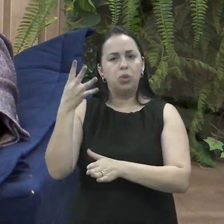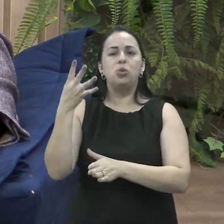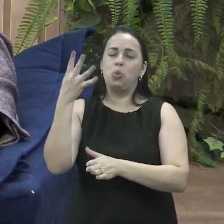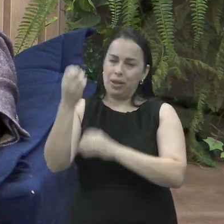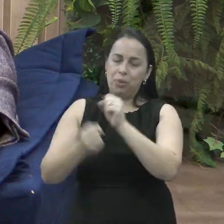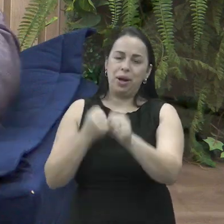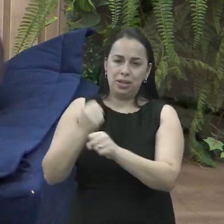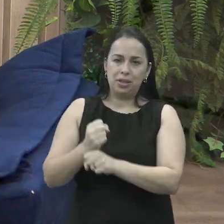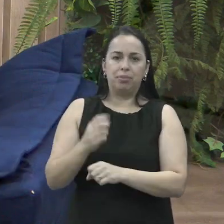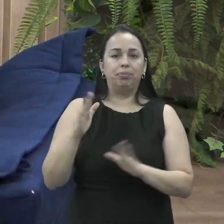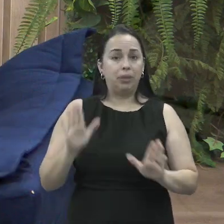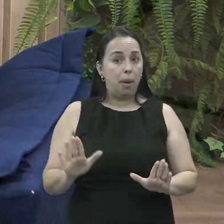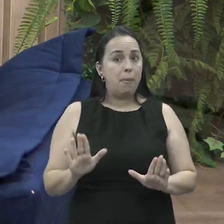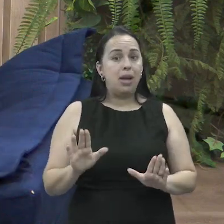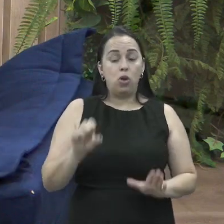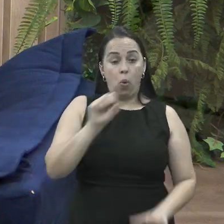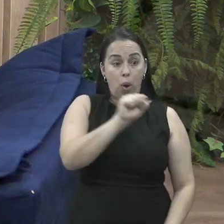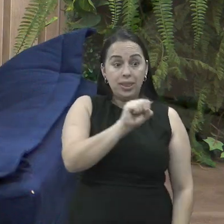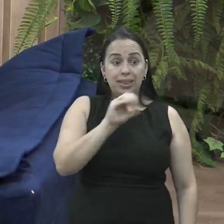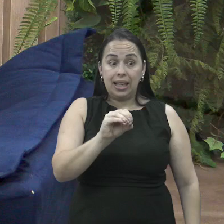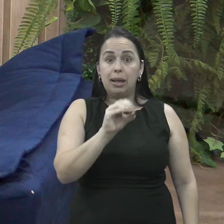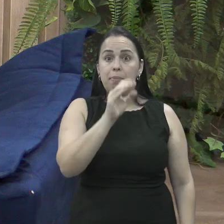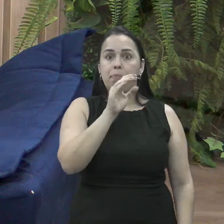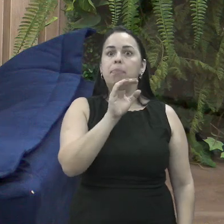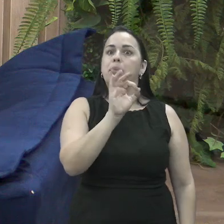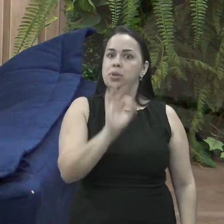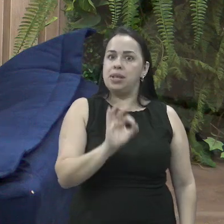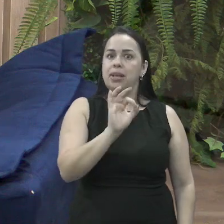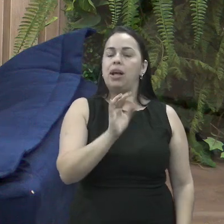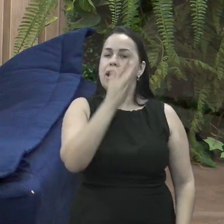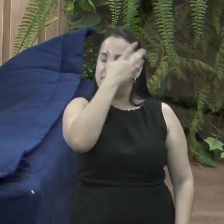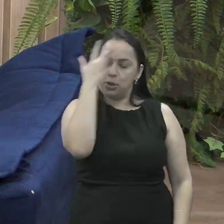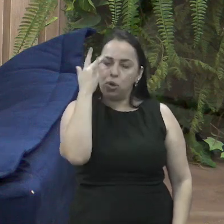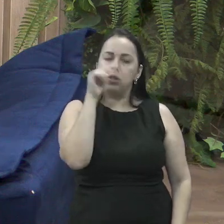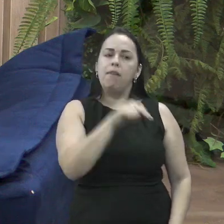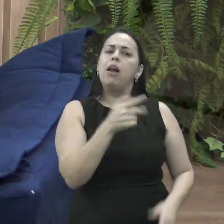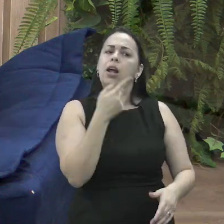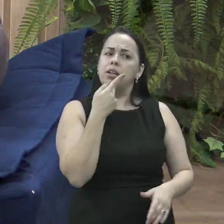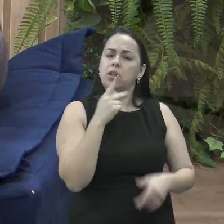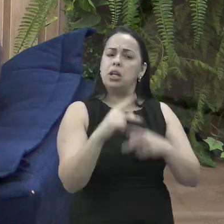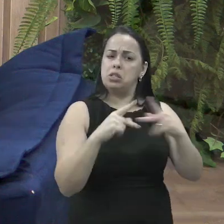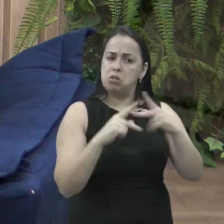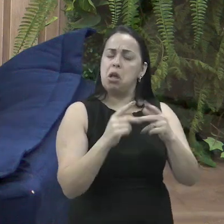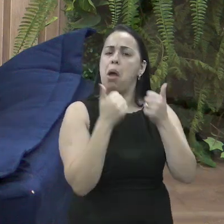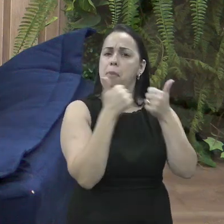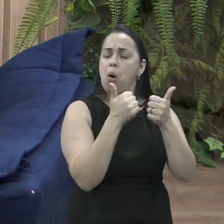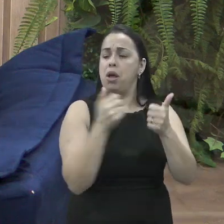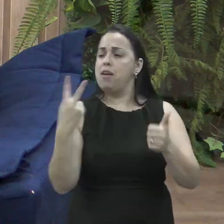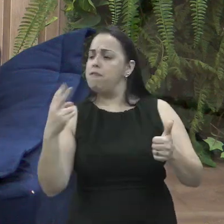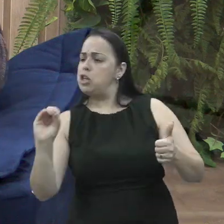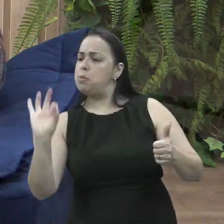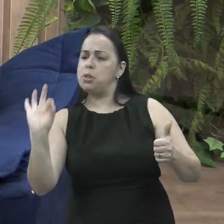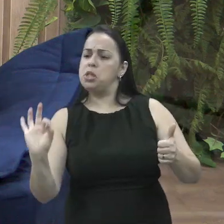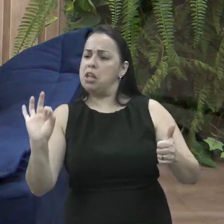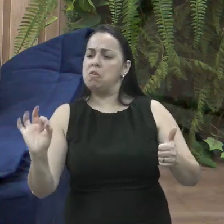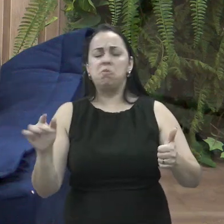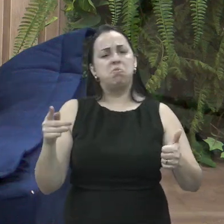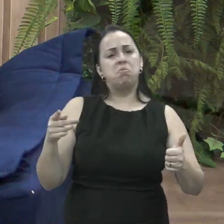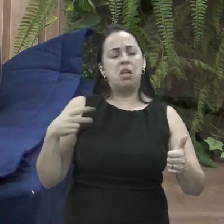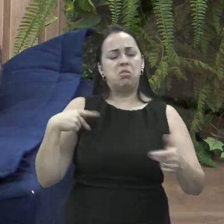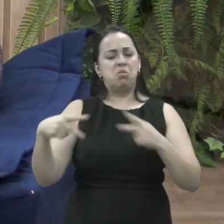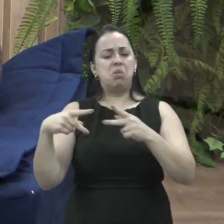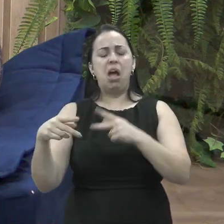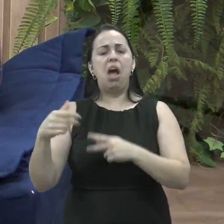de prefeito. Claro que numa cidade em que você tem 80% dizendo que a cidade é boa, você tem 20% dizendo que a cidade é ruim. Então eu diria